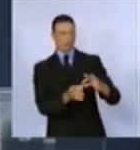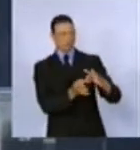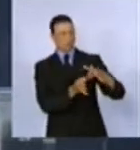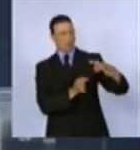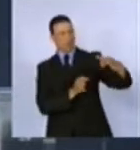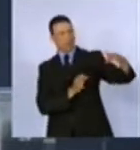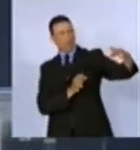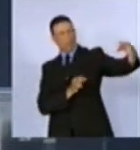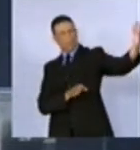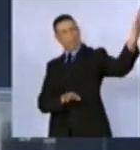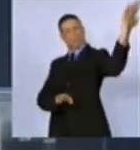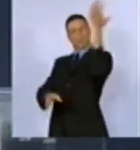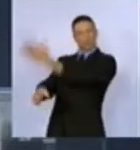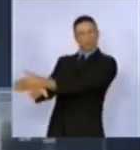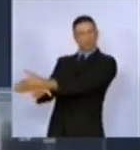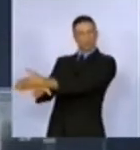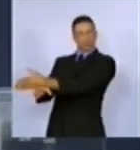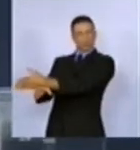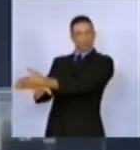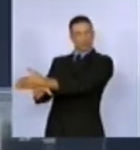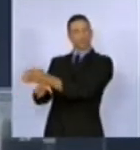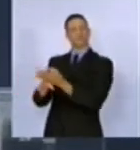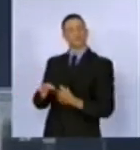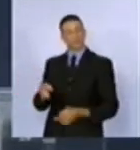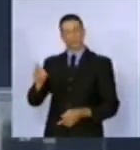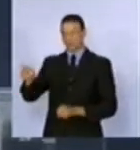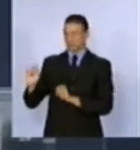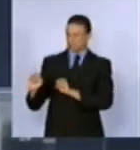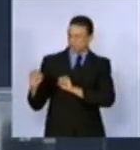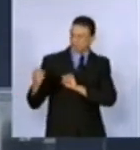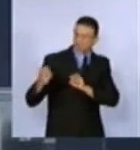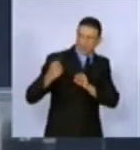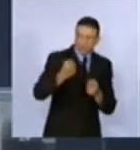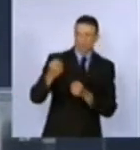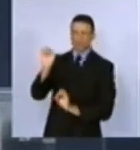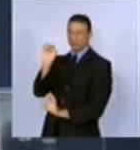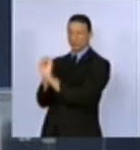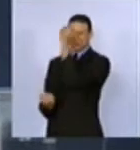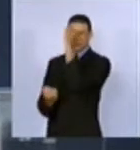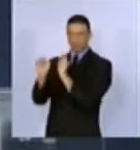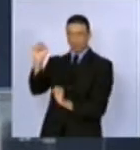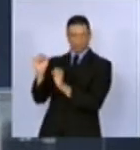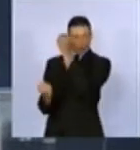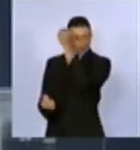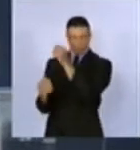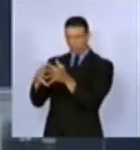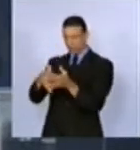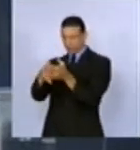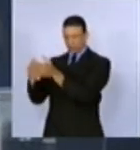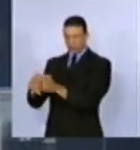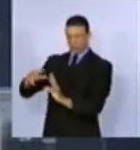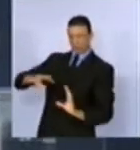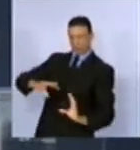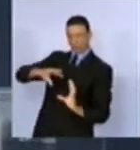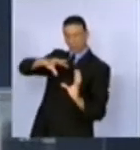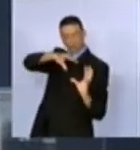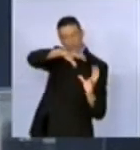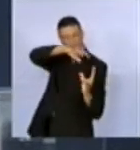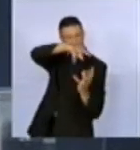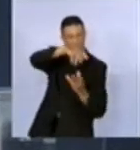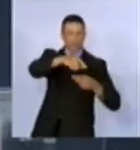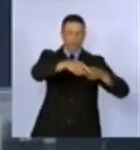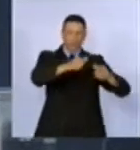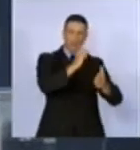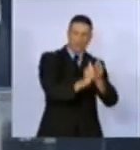só já é um vetor para mobilizar os esforços de inovação das grandes indústrias de equipamentos no mundo para os grãos